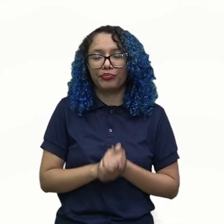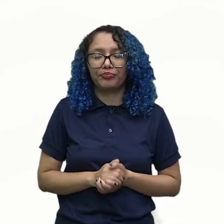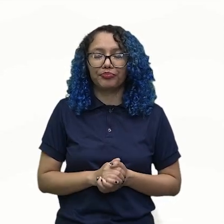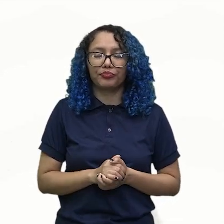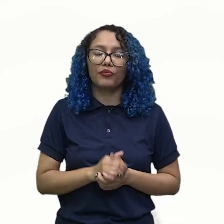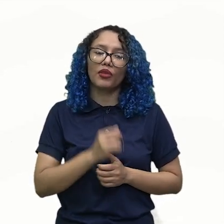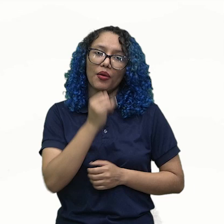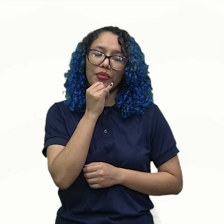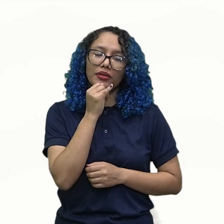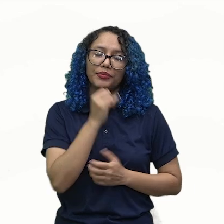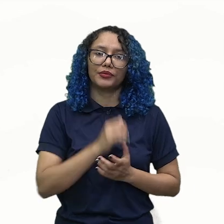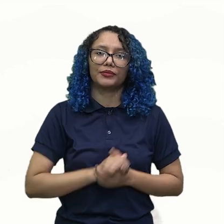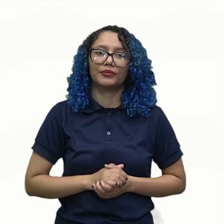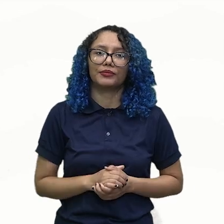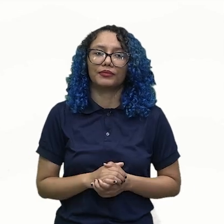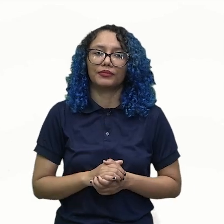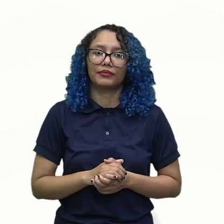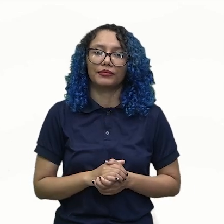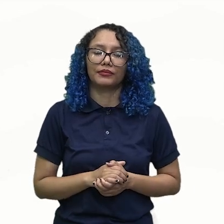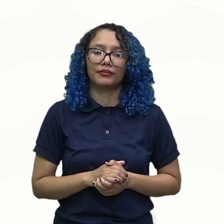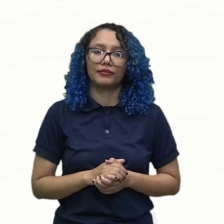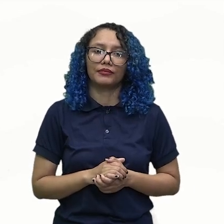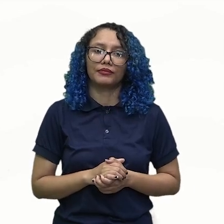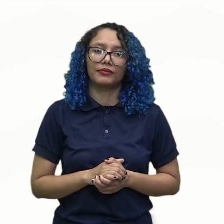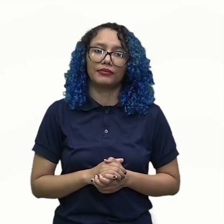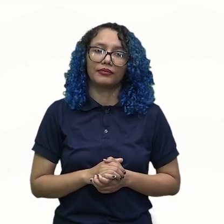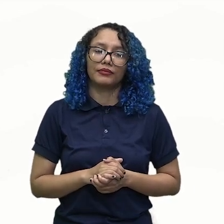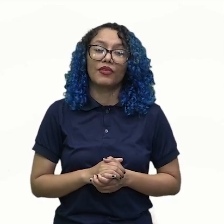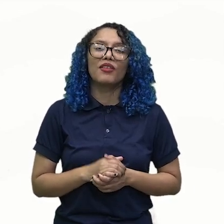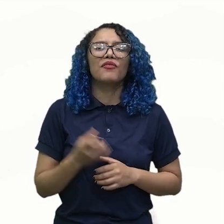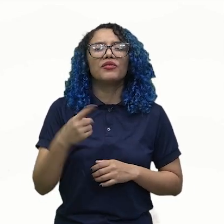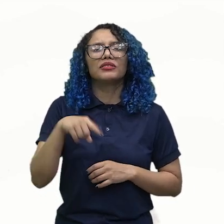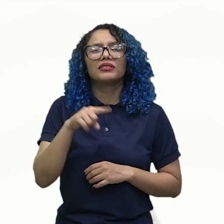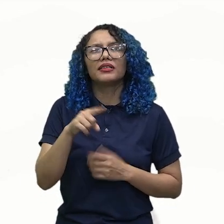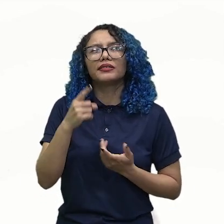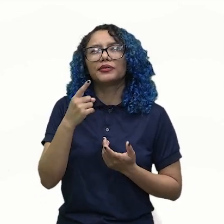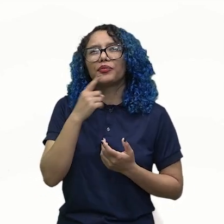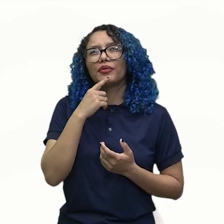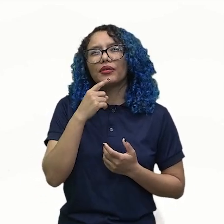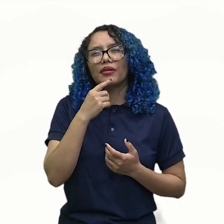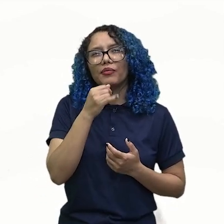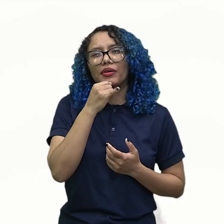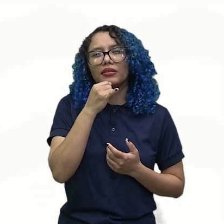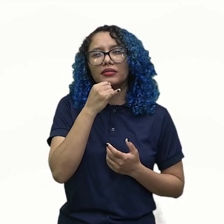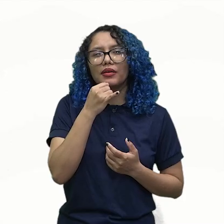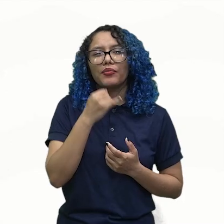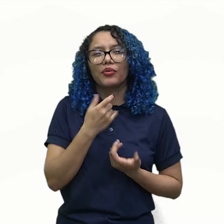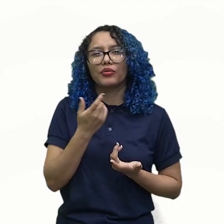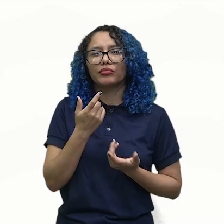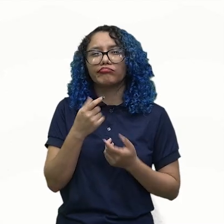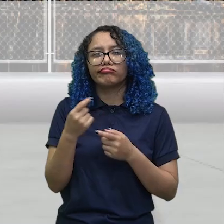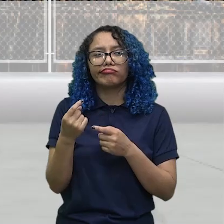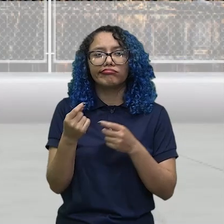eu falar de desigualdade socioespacial, quando vocês ouvirem, né, sobre desigualdade